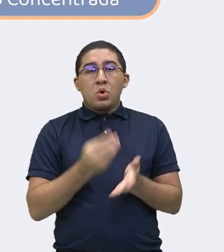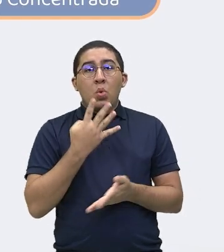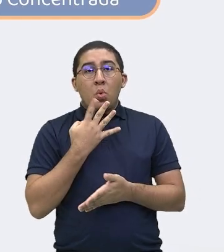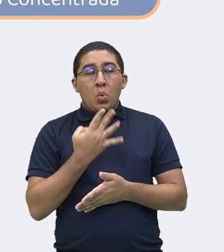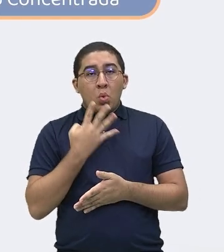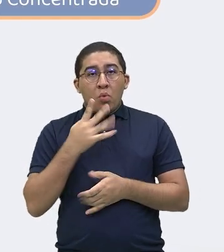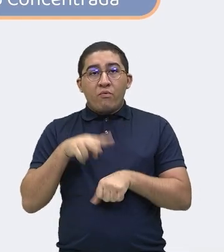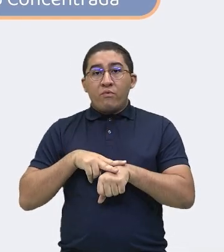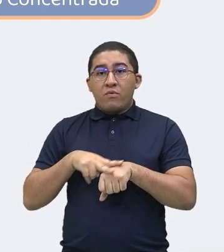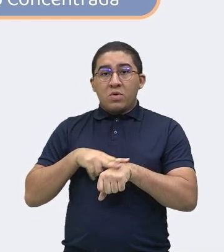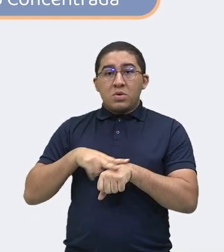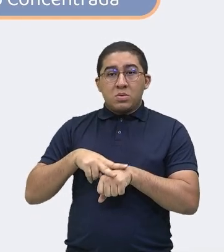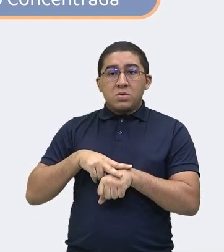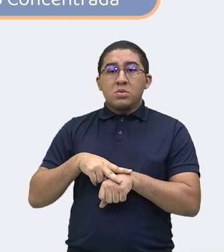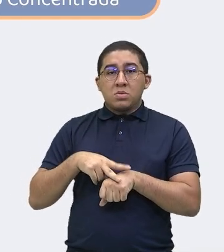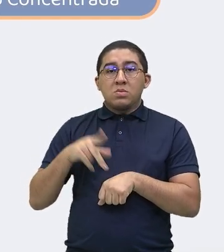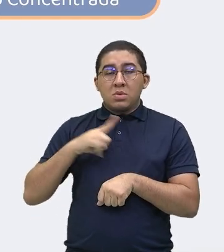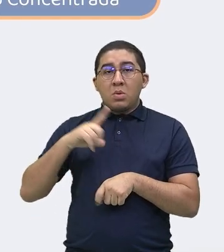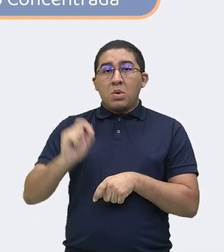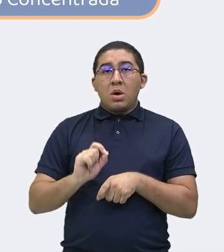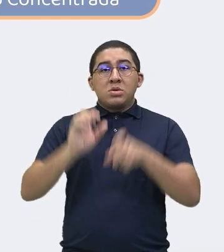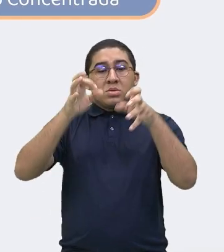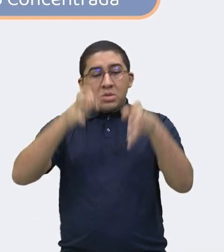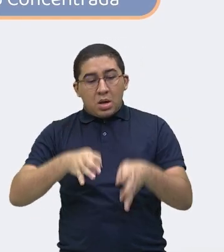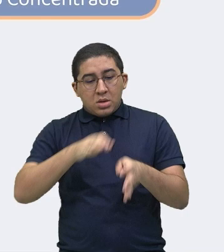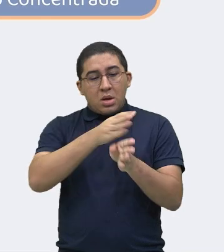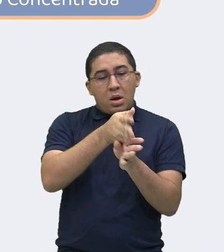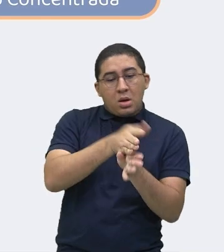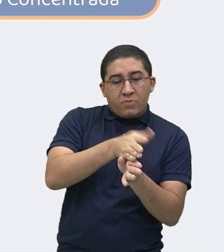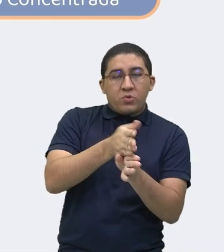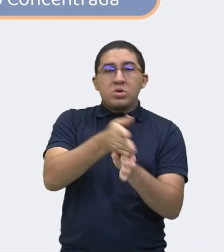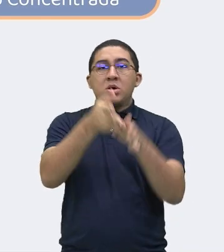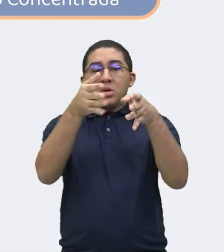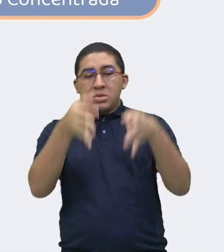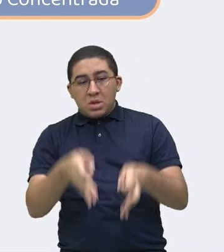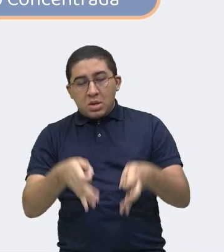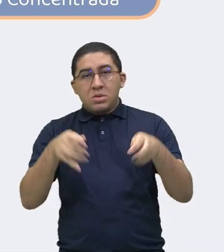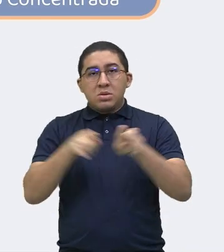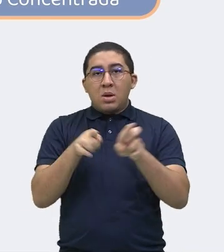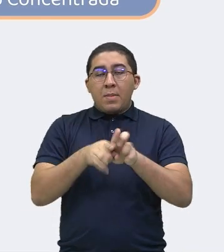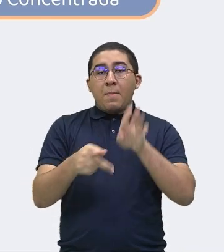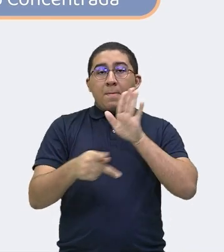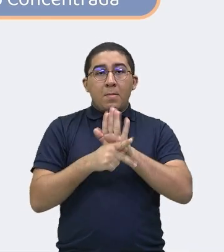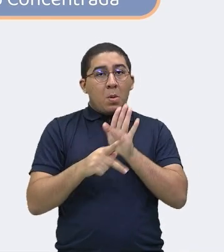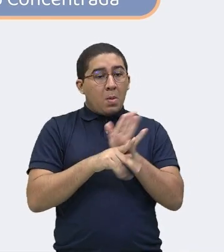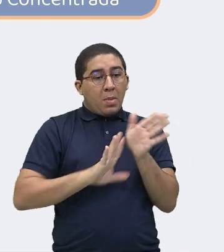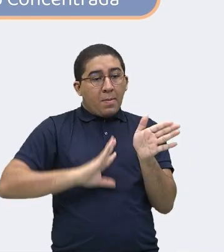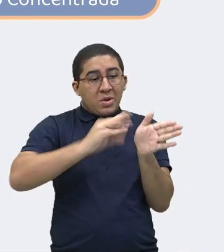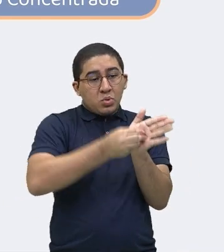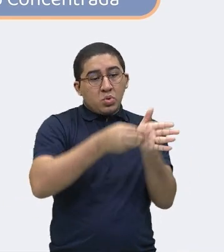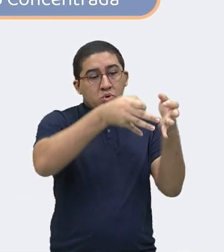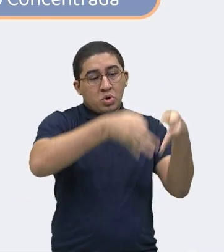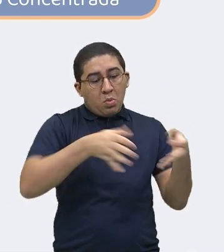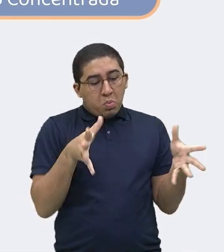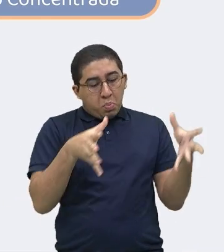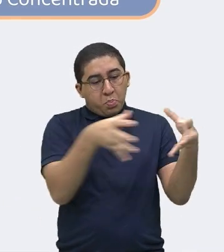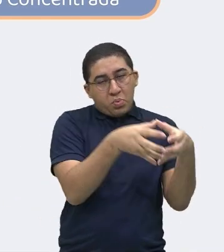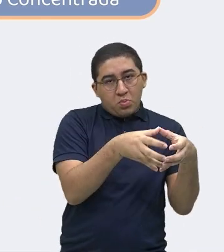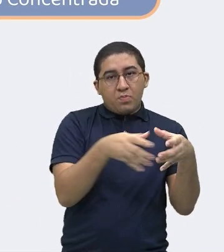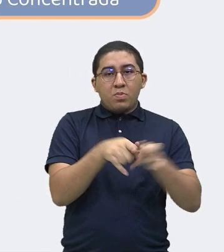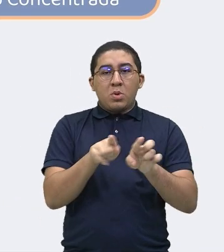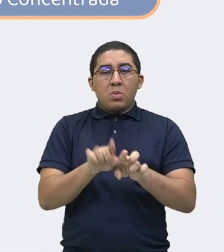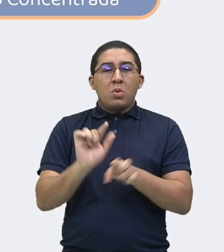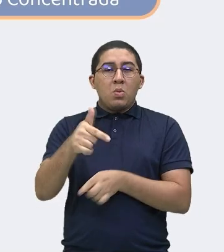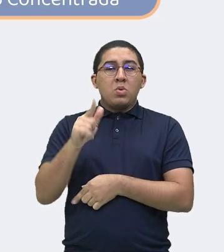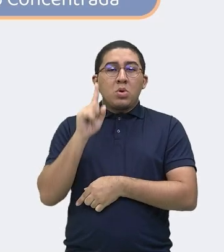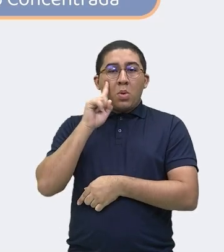né? A gente tem ali os limites territoriais de cada um deles inseridos apenas na região amazônica. Região centro-oeste, a